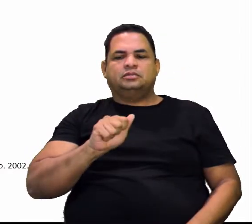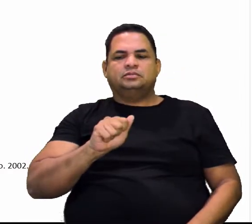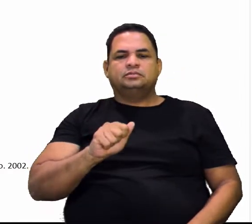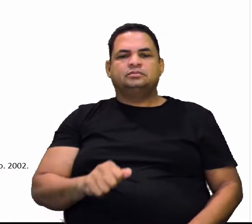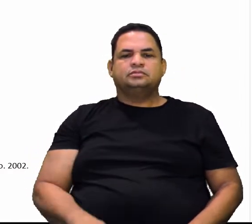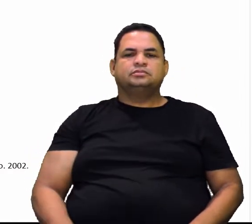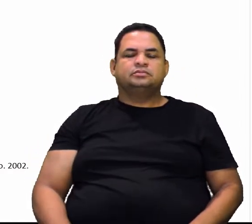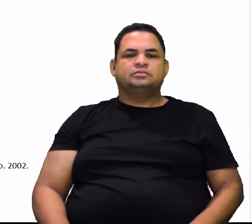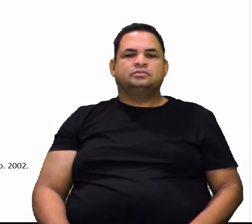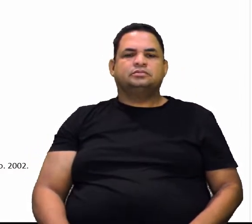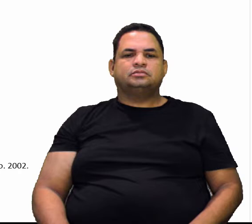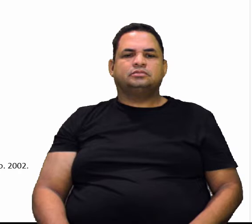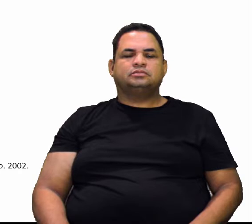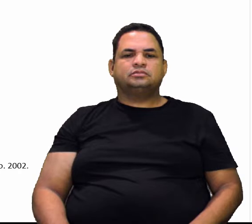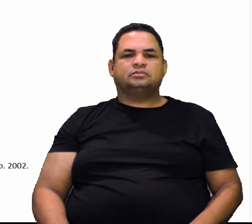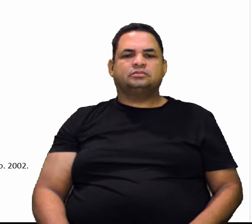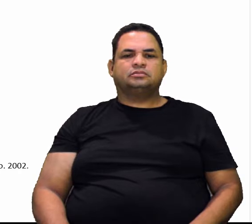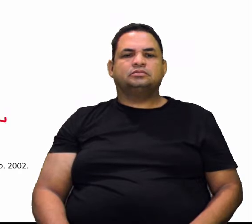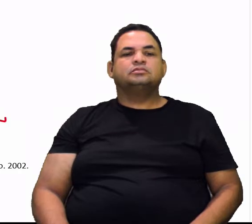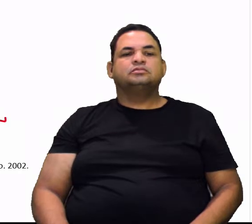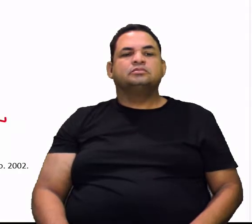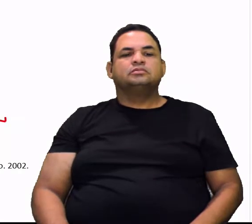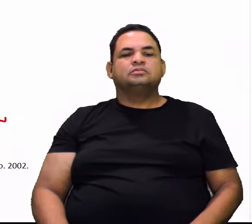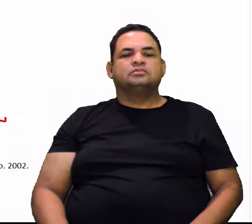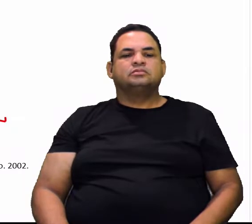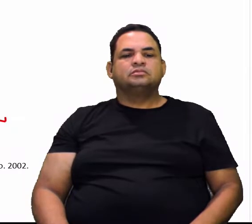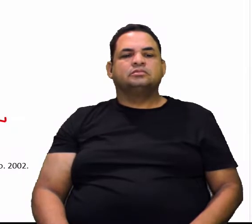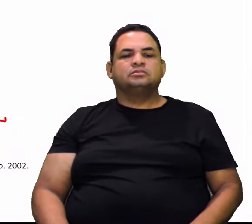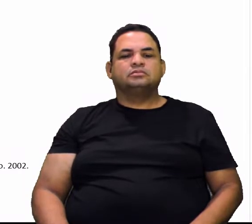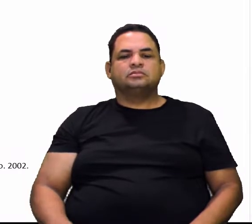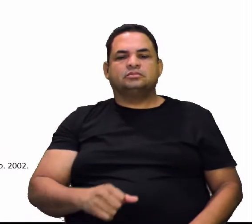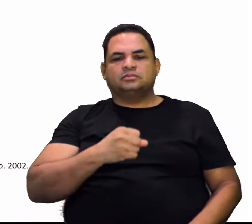Canuleia. A lei Canuleia,